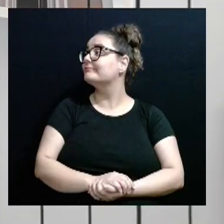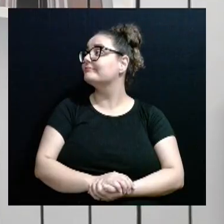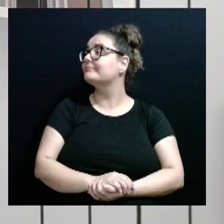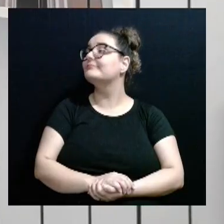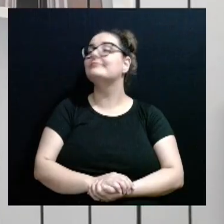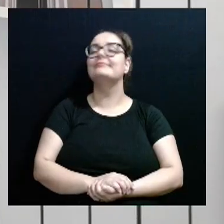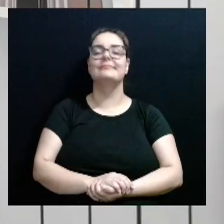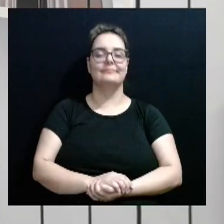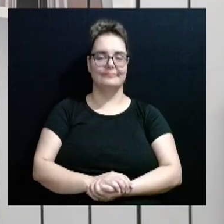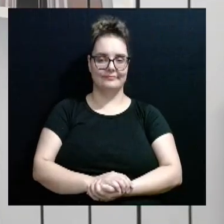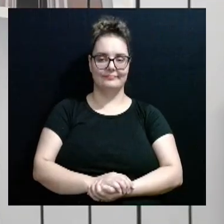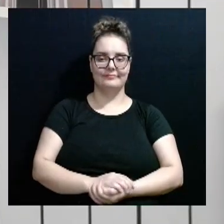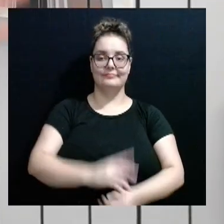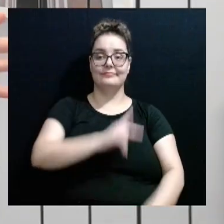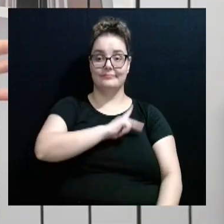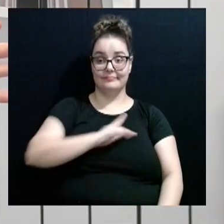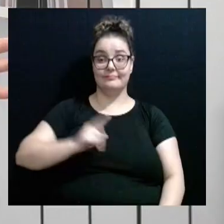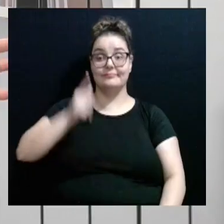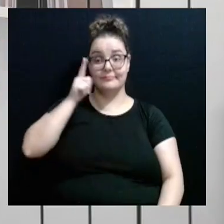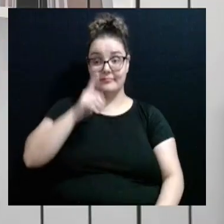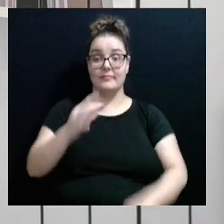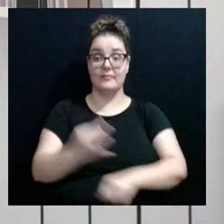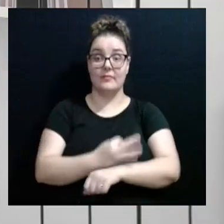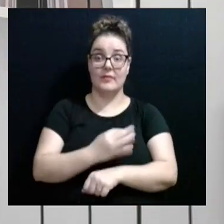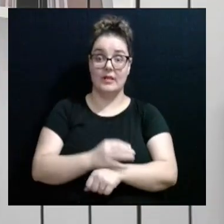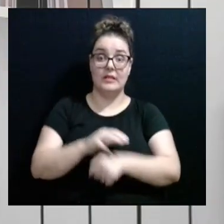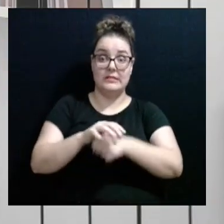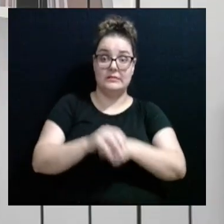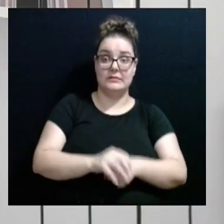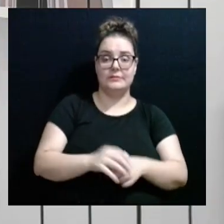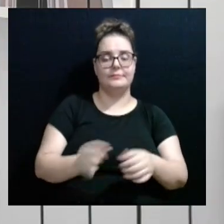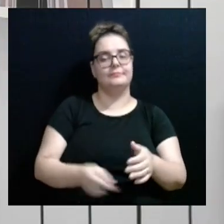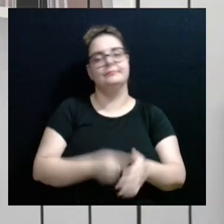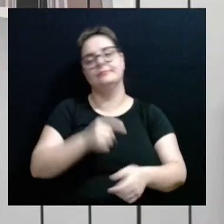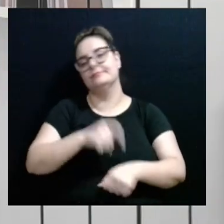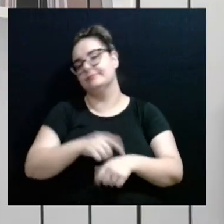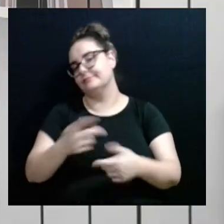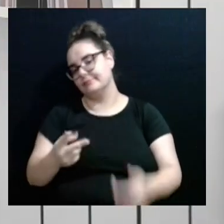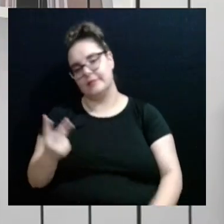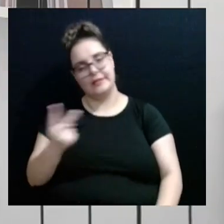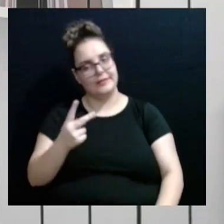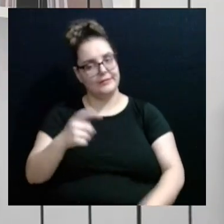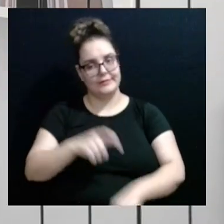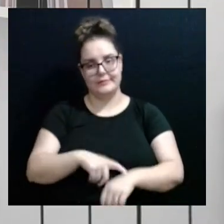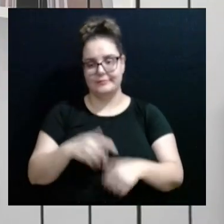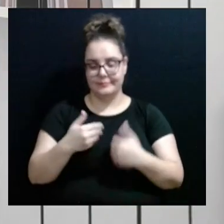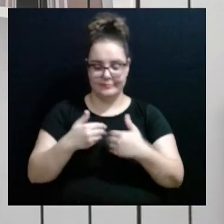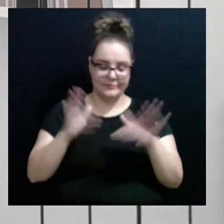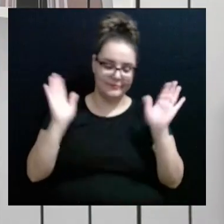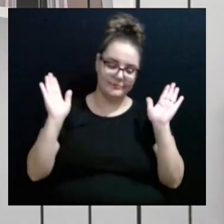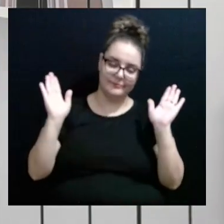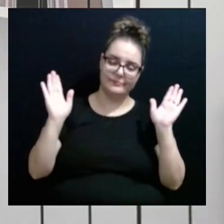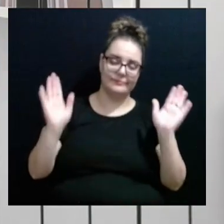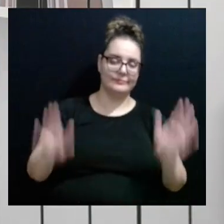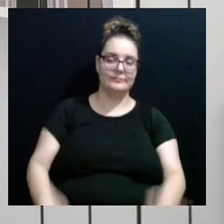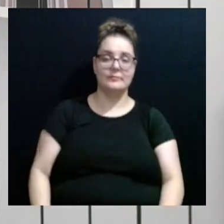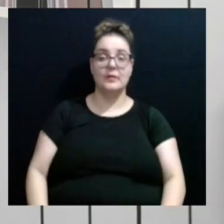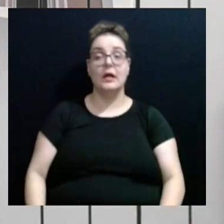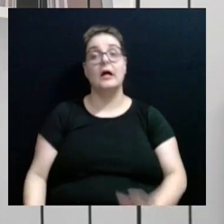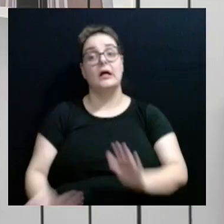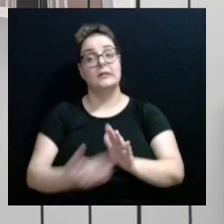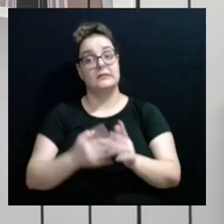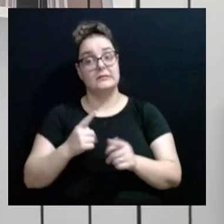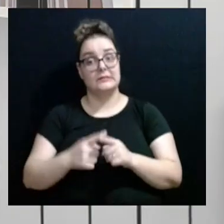Ponte conseguiu suportar a pressão apenas no primeiro tempo e aí no segundo tempo foi presa fácil. até porque a Ponte tinha